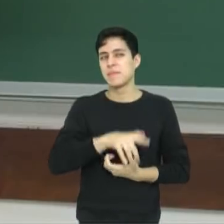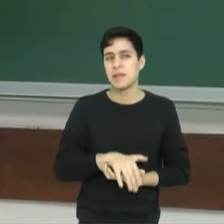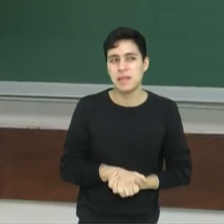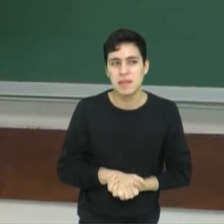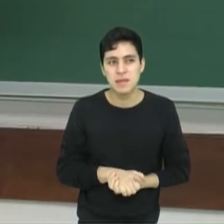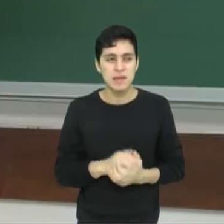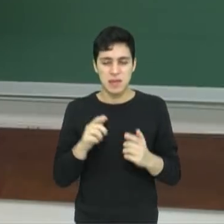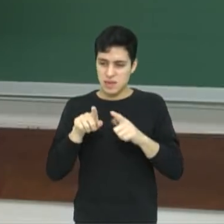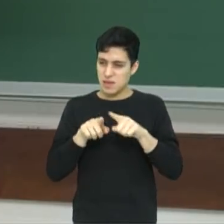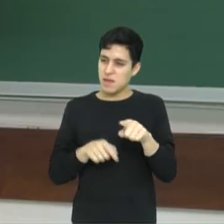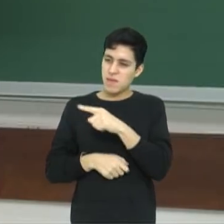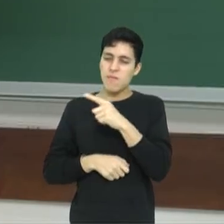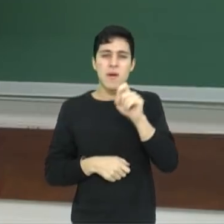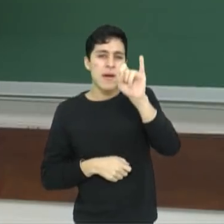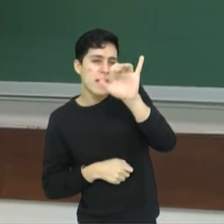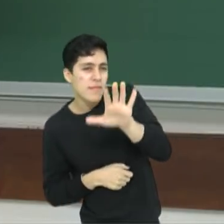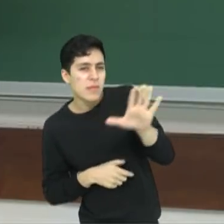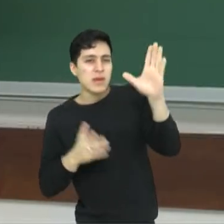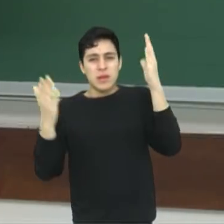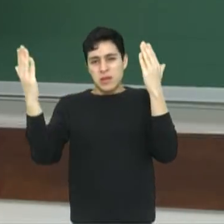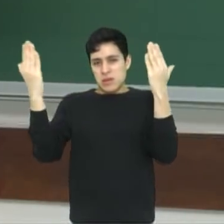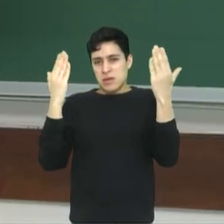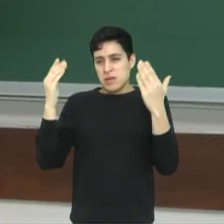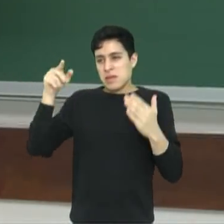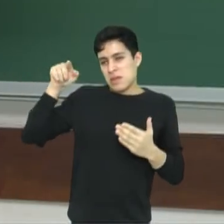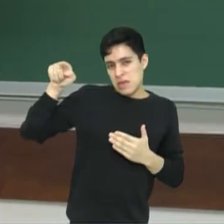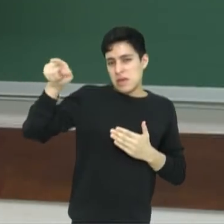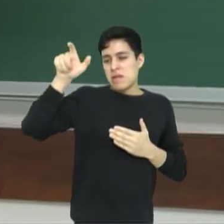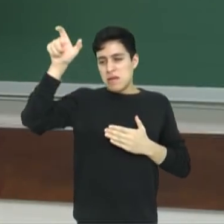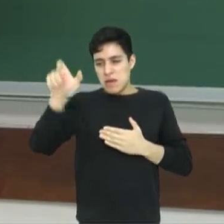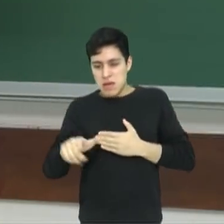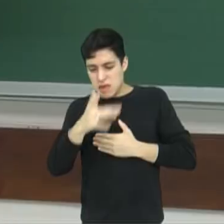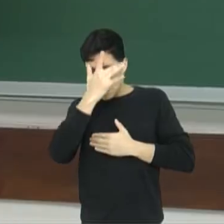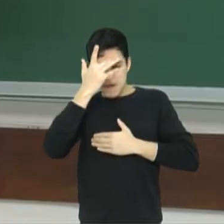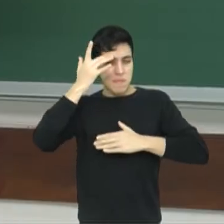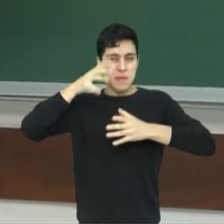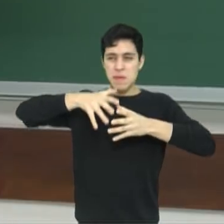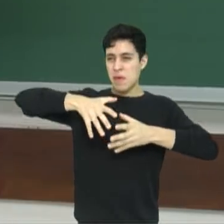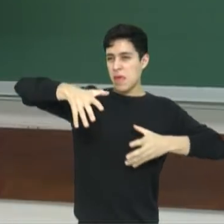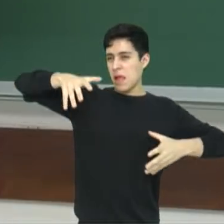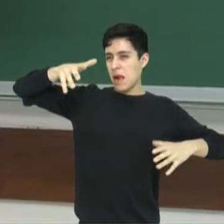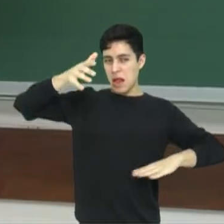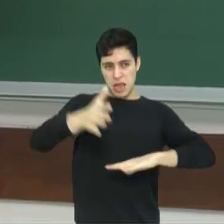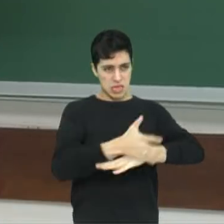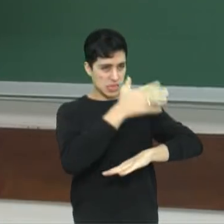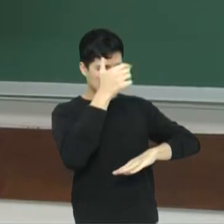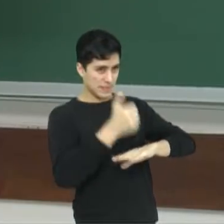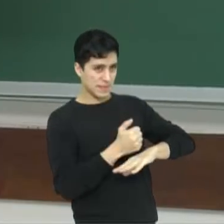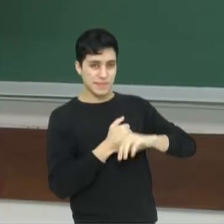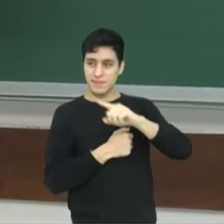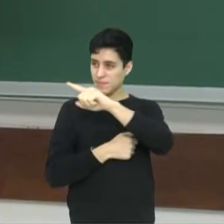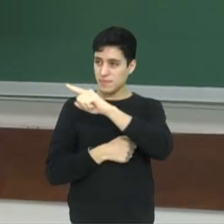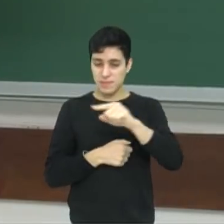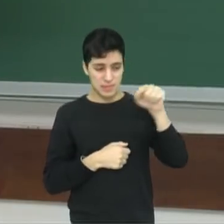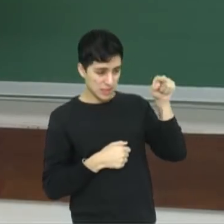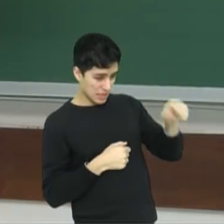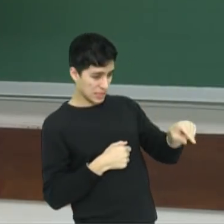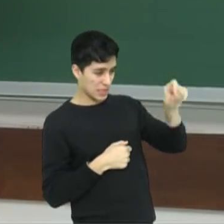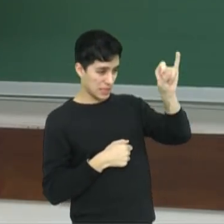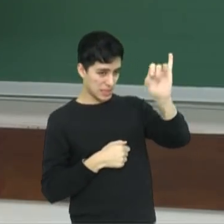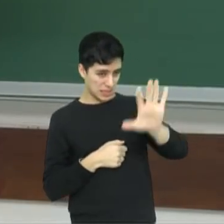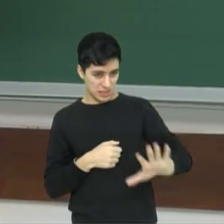representação, uma analogia, uma comparação. Ele, uma forma colossal, Tanto que essa